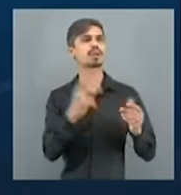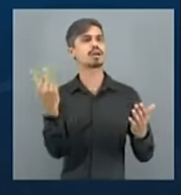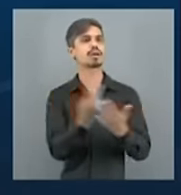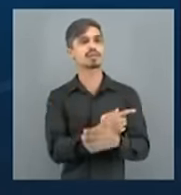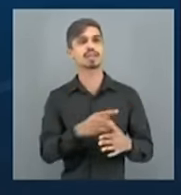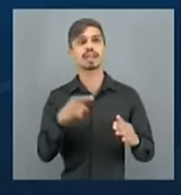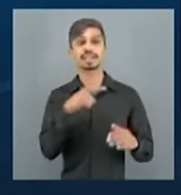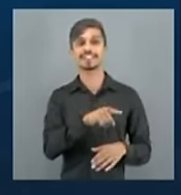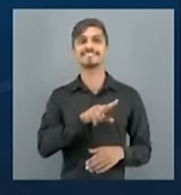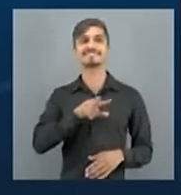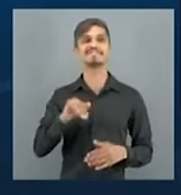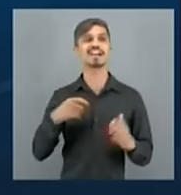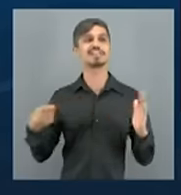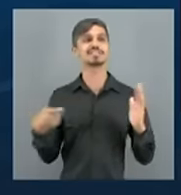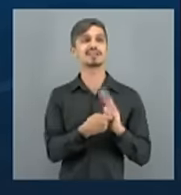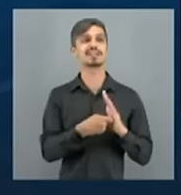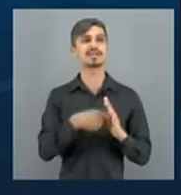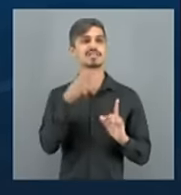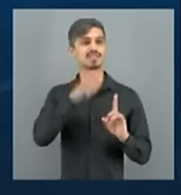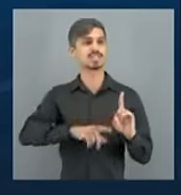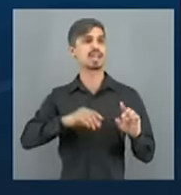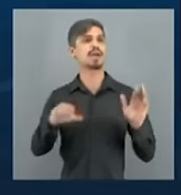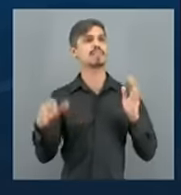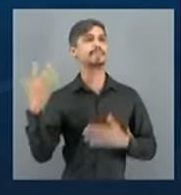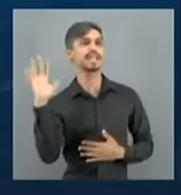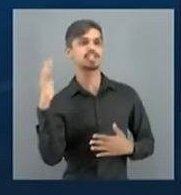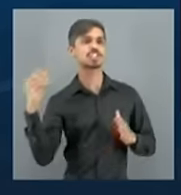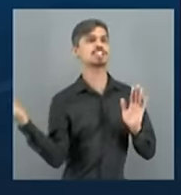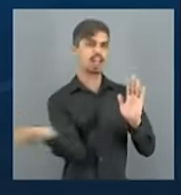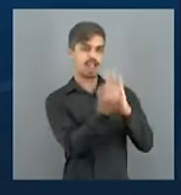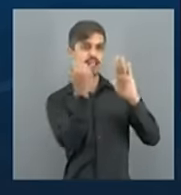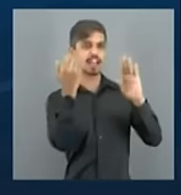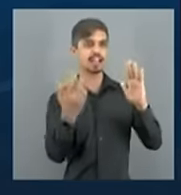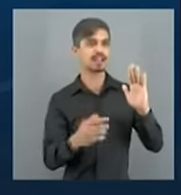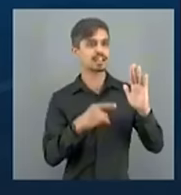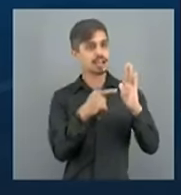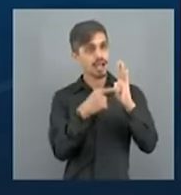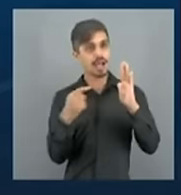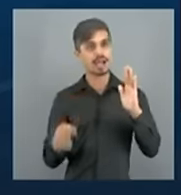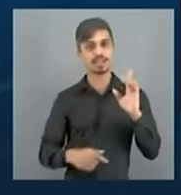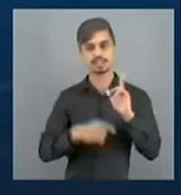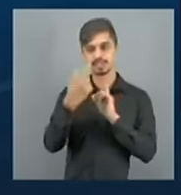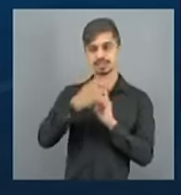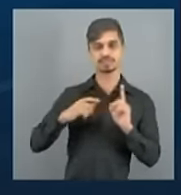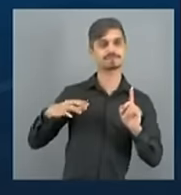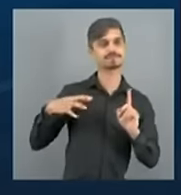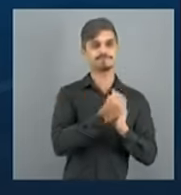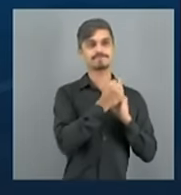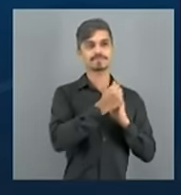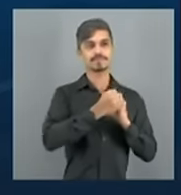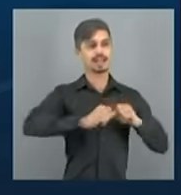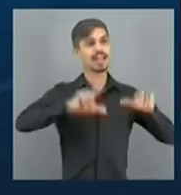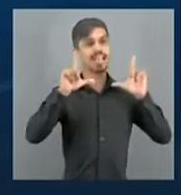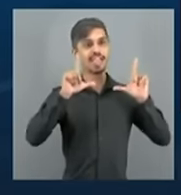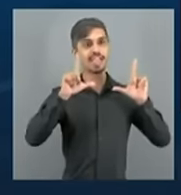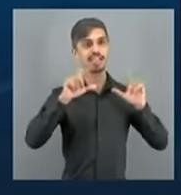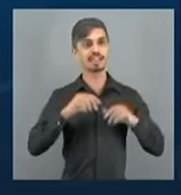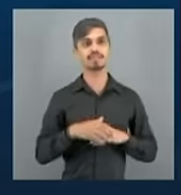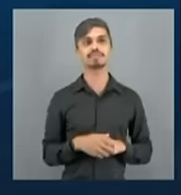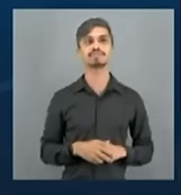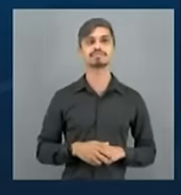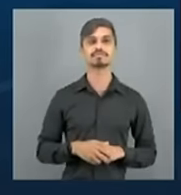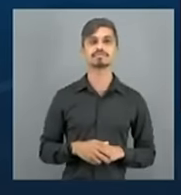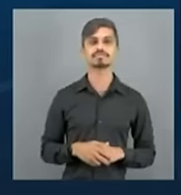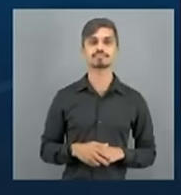acusar, ele vai colocar você como se você fosse um bandido e vai colocar você para estourar na mídia, como aconteceu.